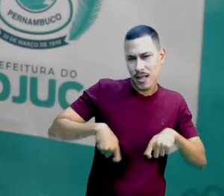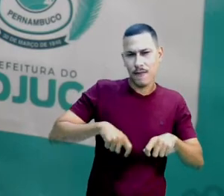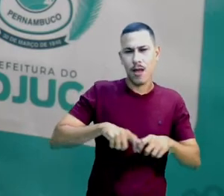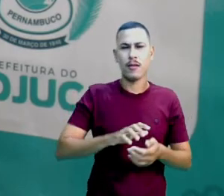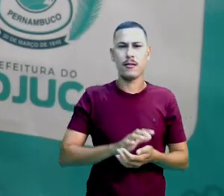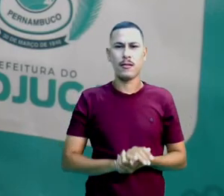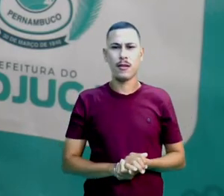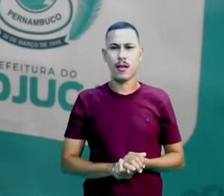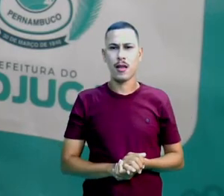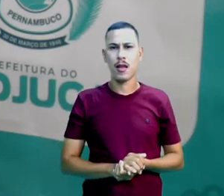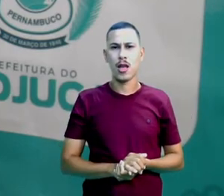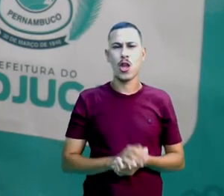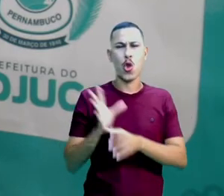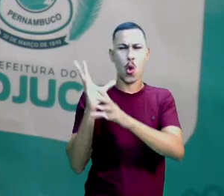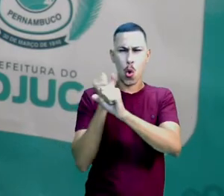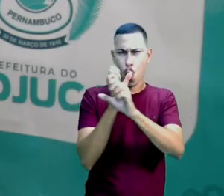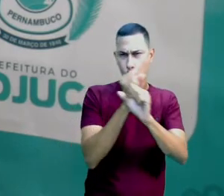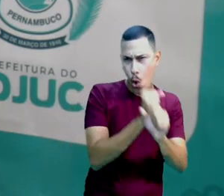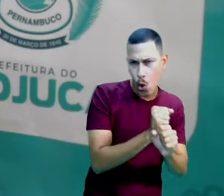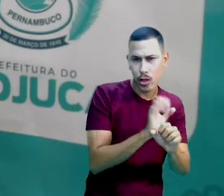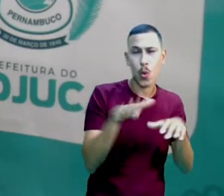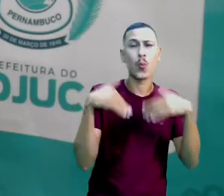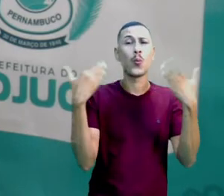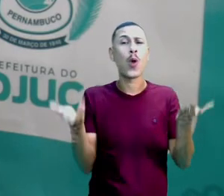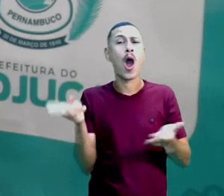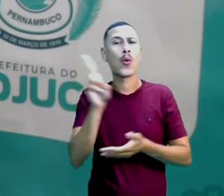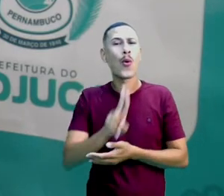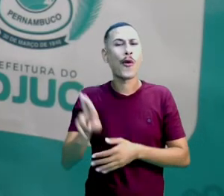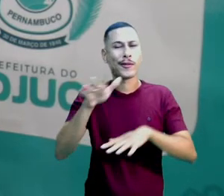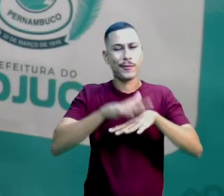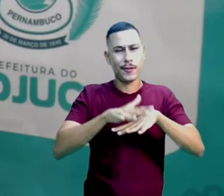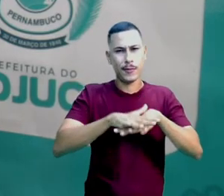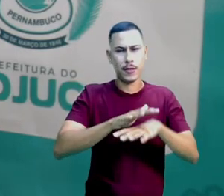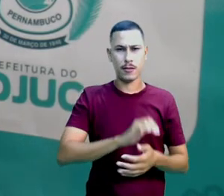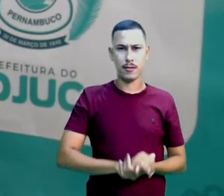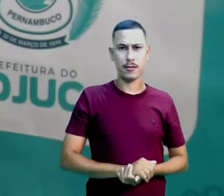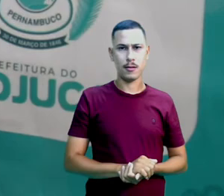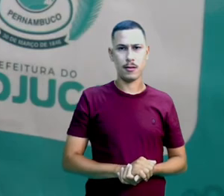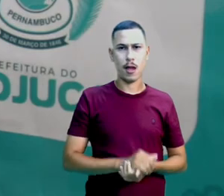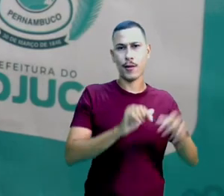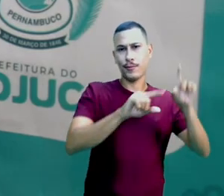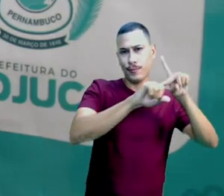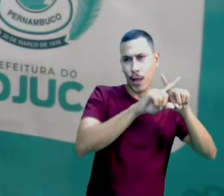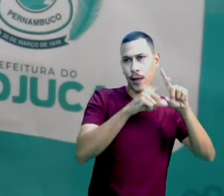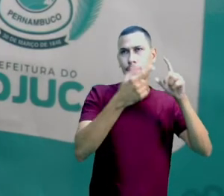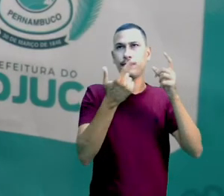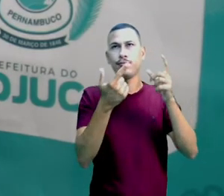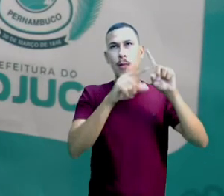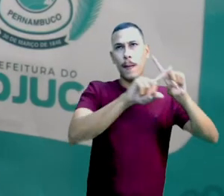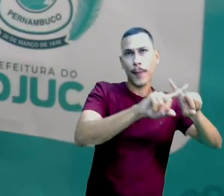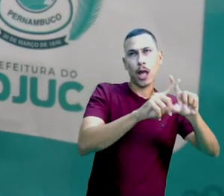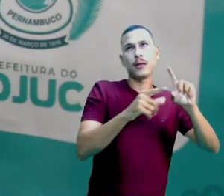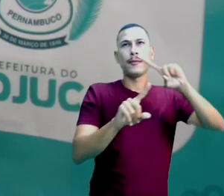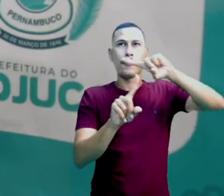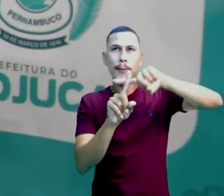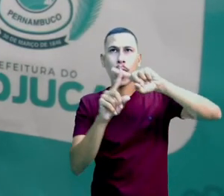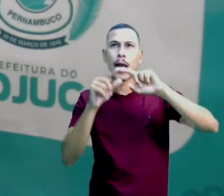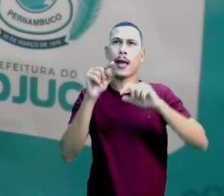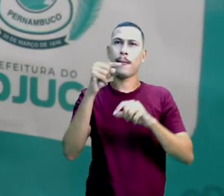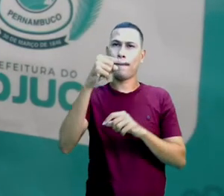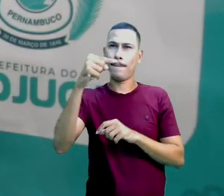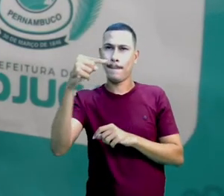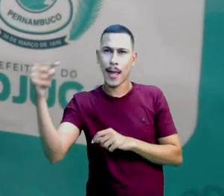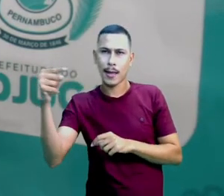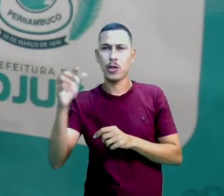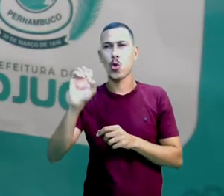sinais e a continha que eu estou fazendo. Qual operação que eu estou realizando? Hoje eu mostrei para vocês